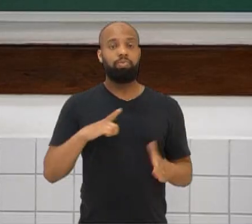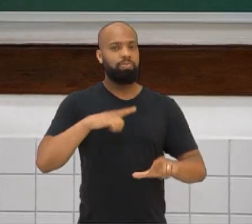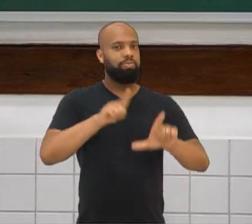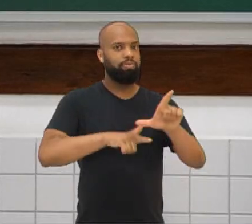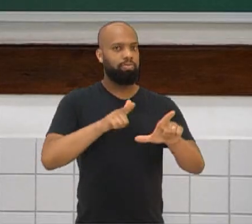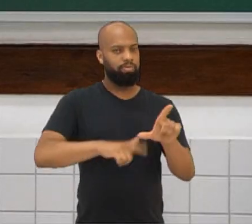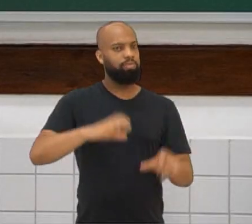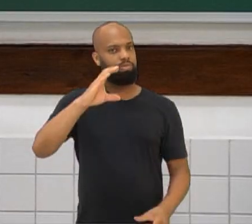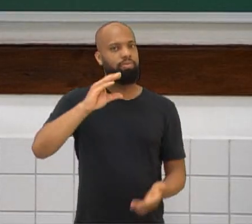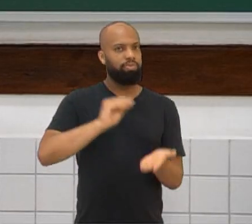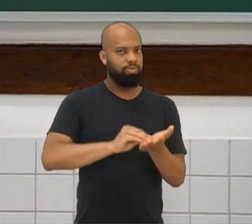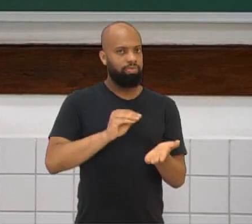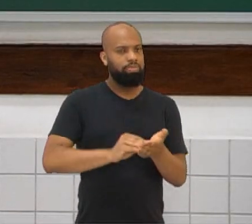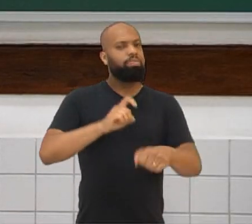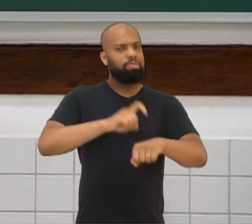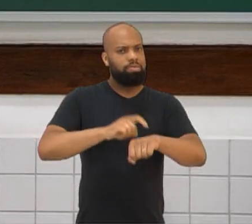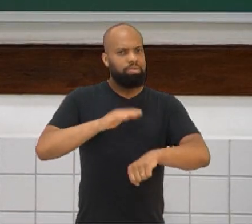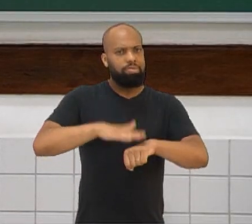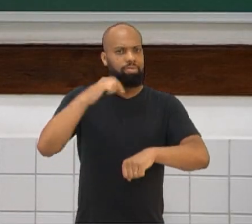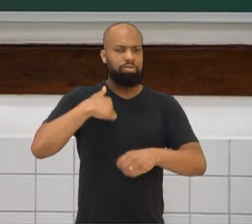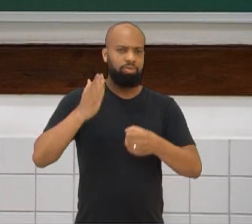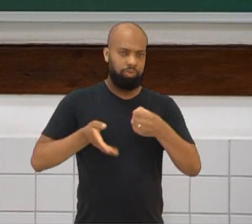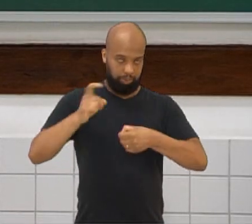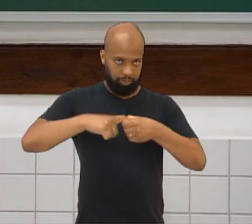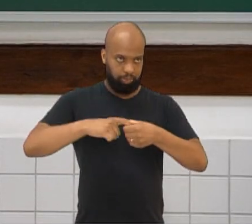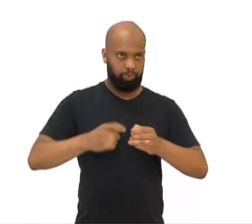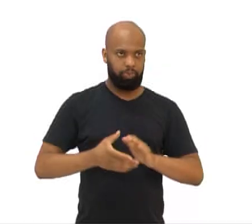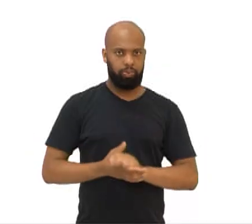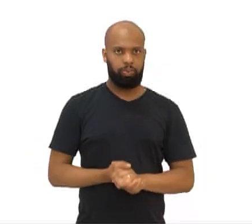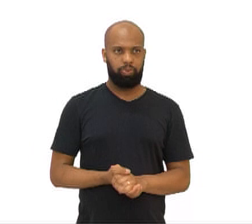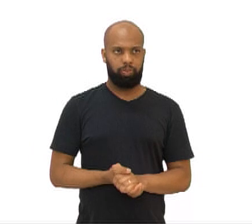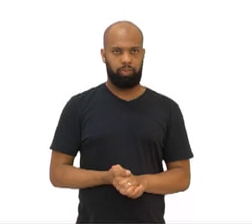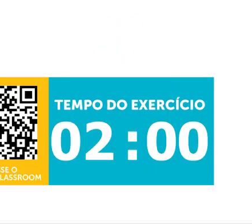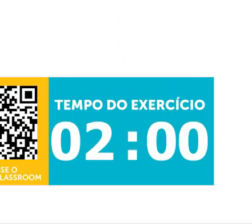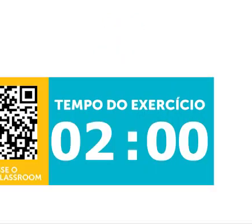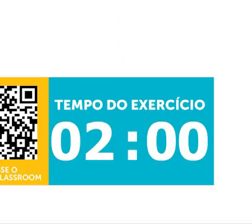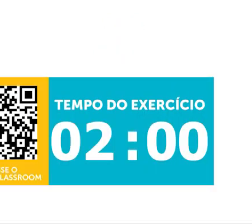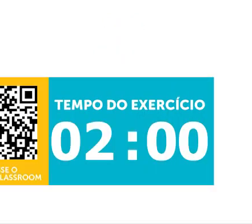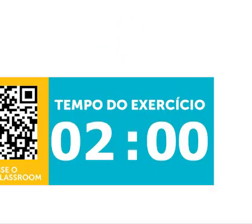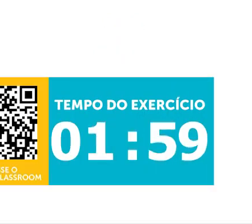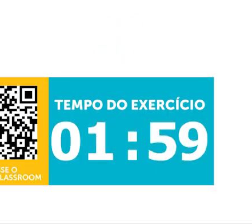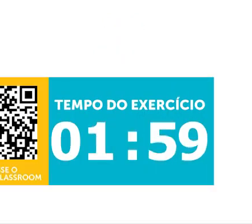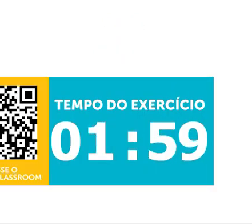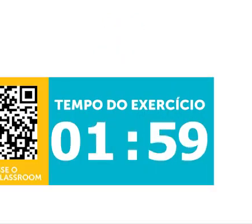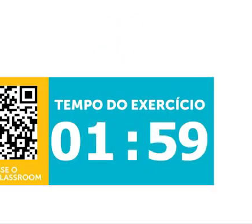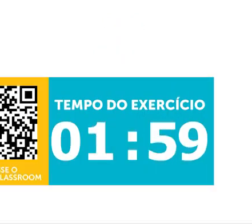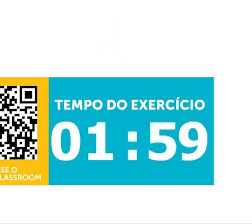letra C. Deixo mais um minutinho e já volto.